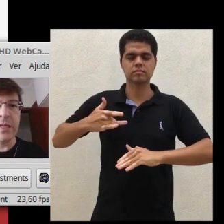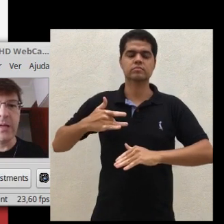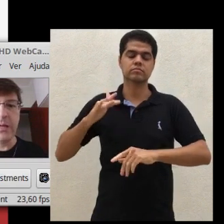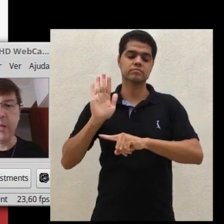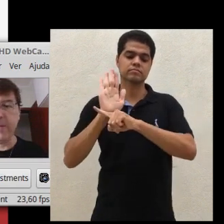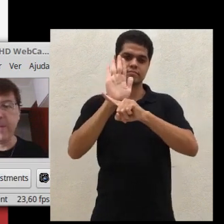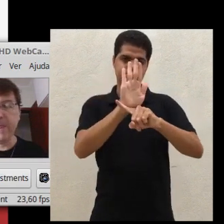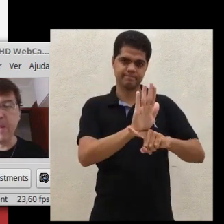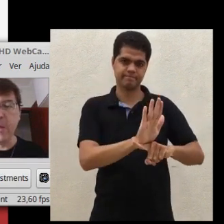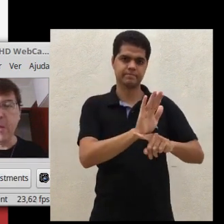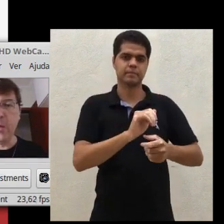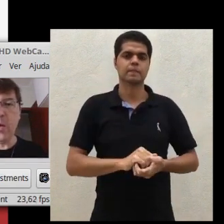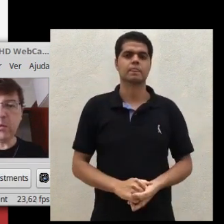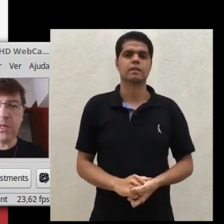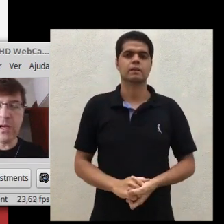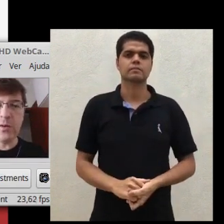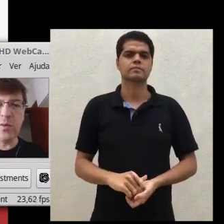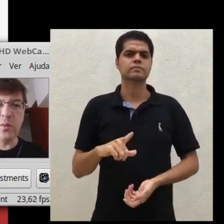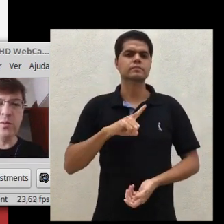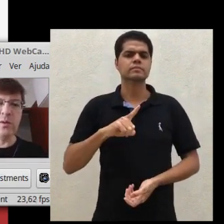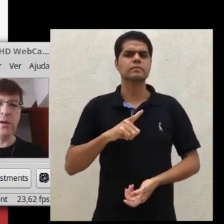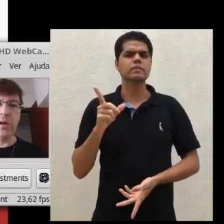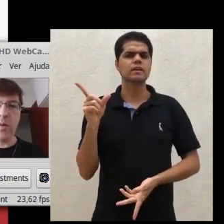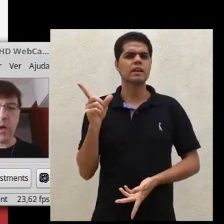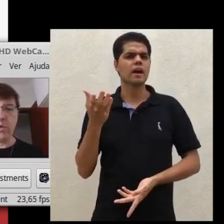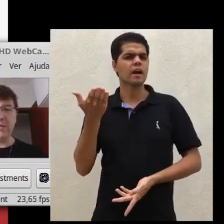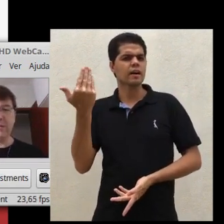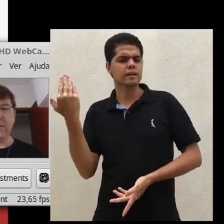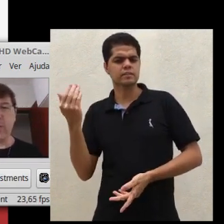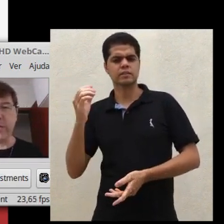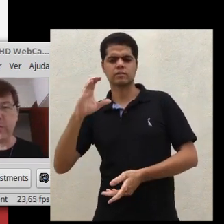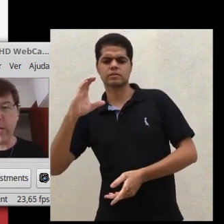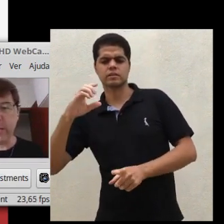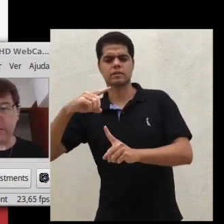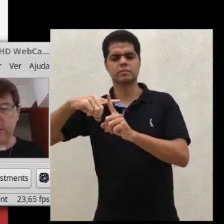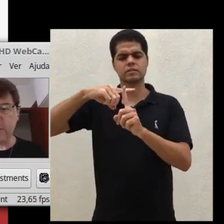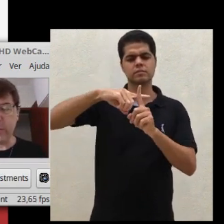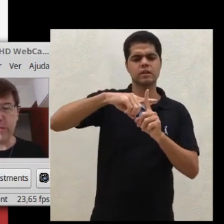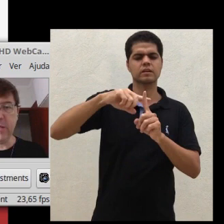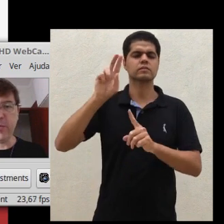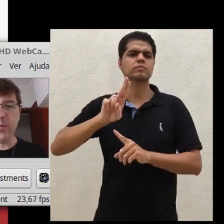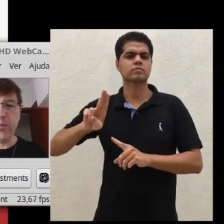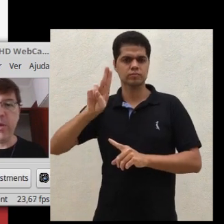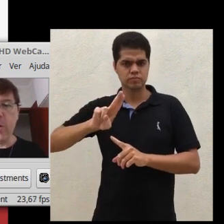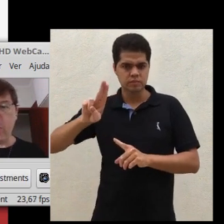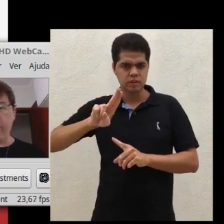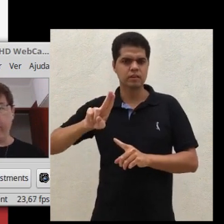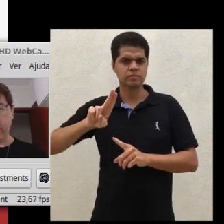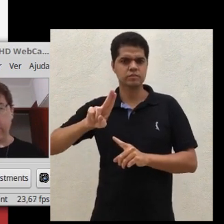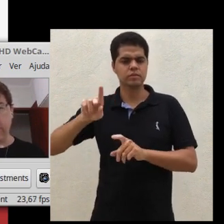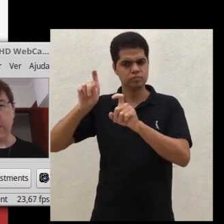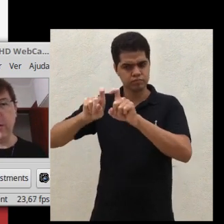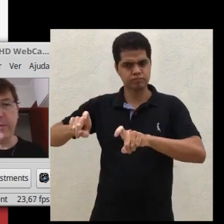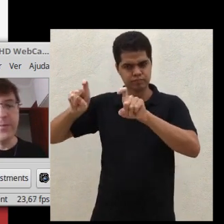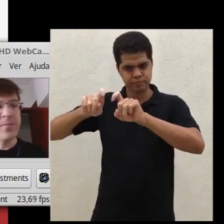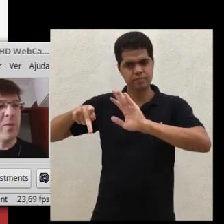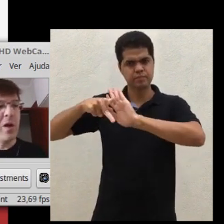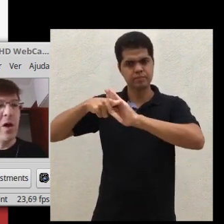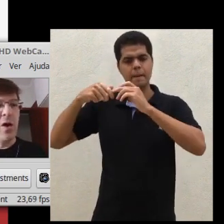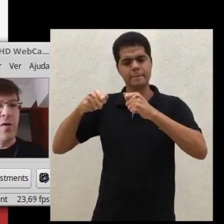saúde, né? Enquanto que lá no linguagem C++, por exemplo, ou Fortran,